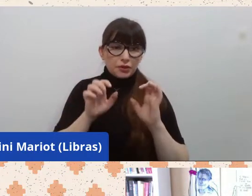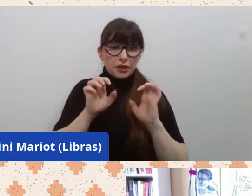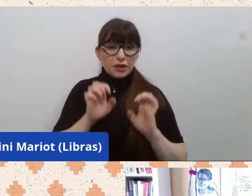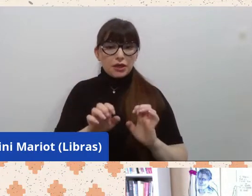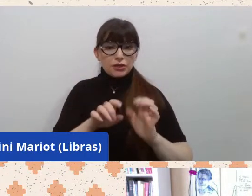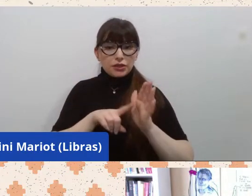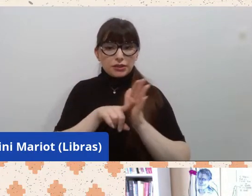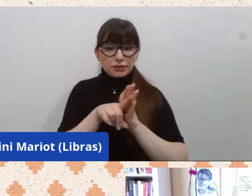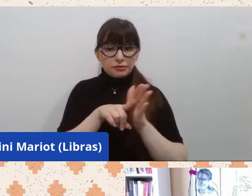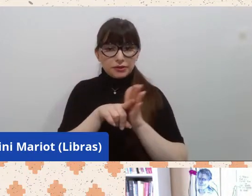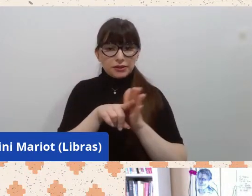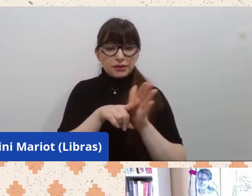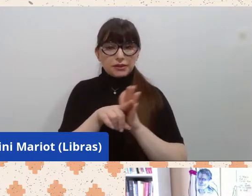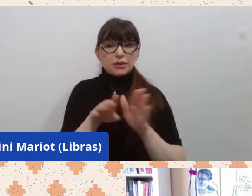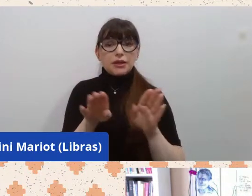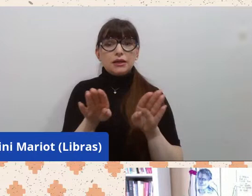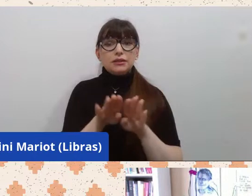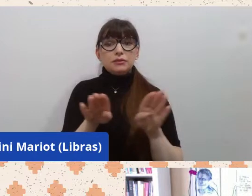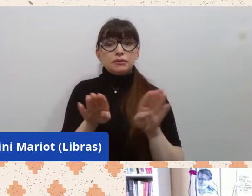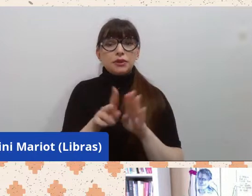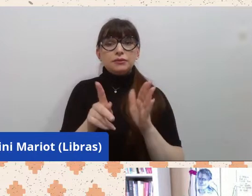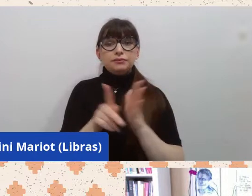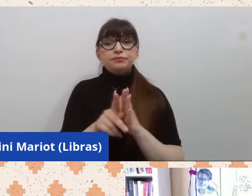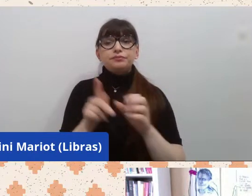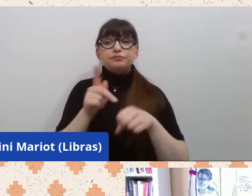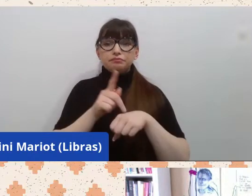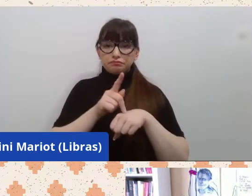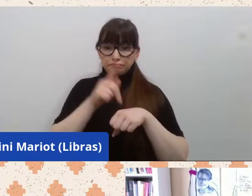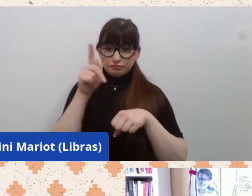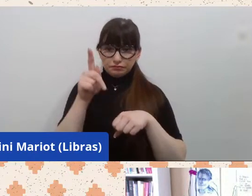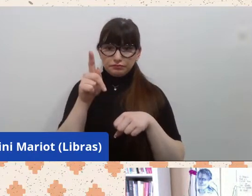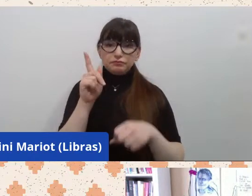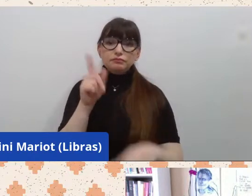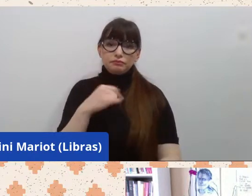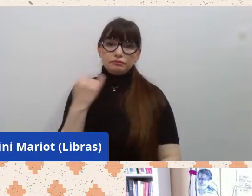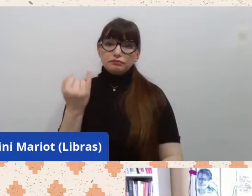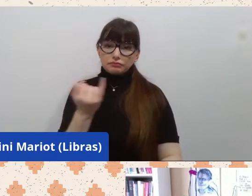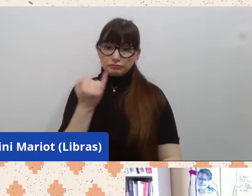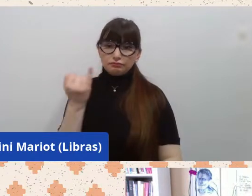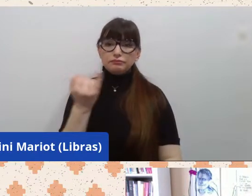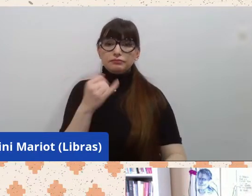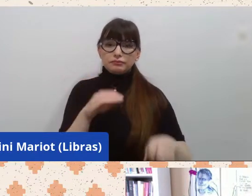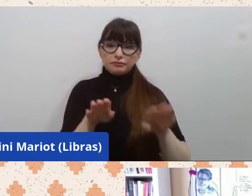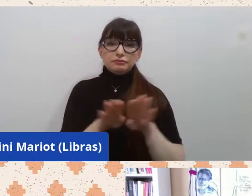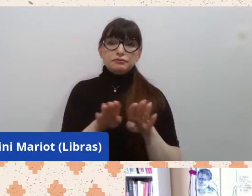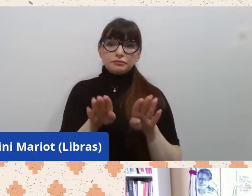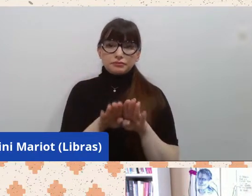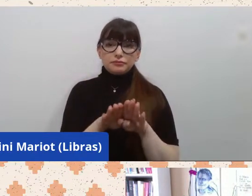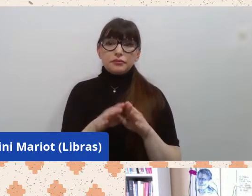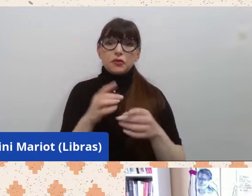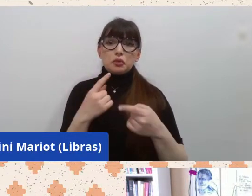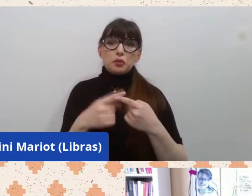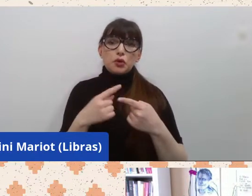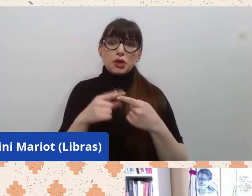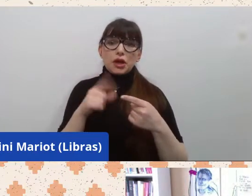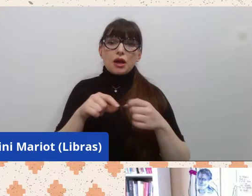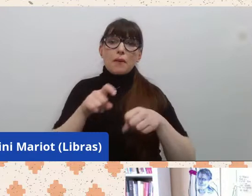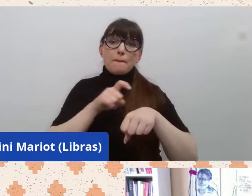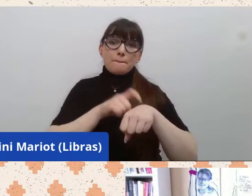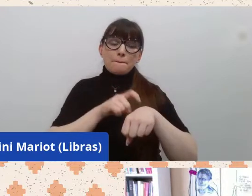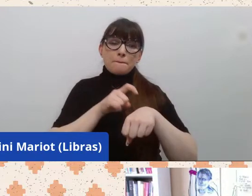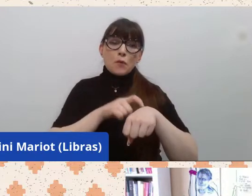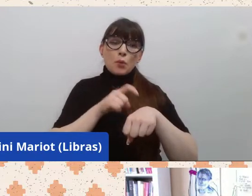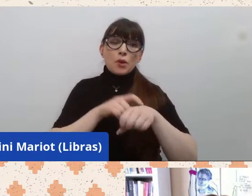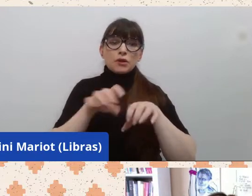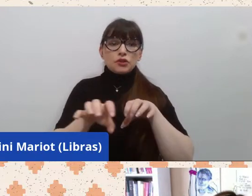pesquisas, principalmente nos programas de pós-graduação, o que é muito relevante, pois é um espaço de formação de pesquisadores.